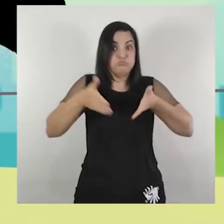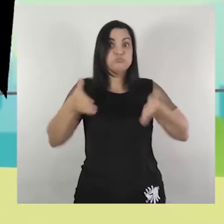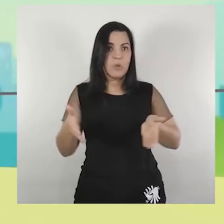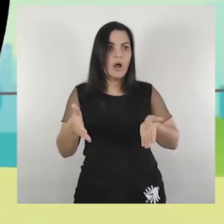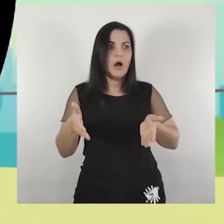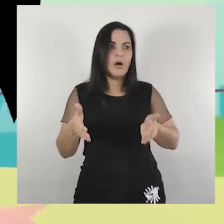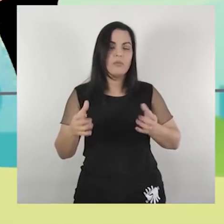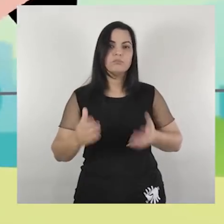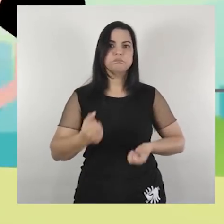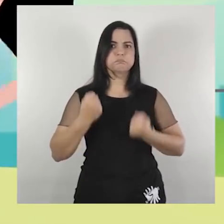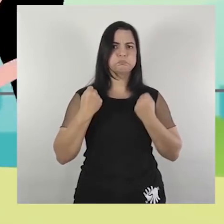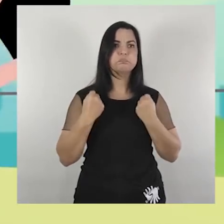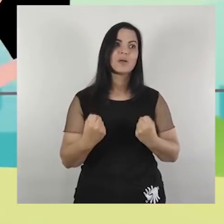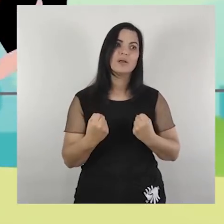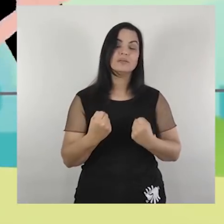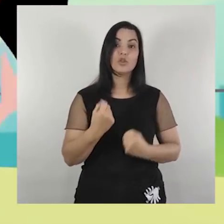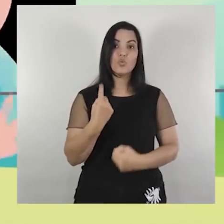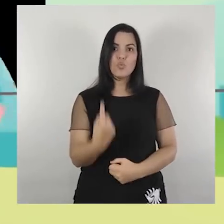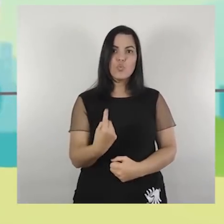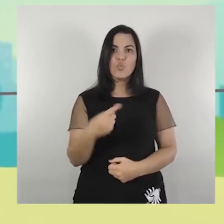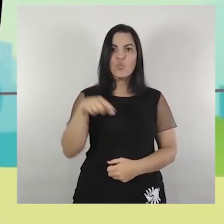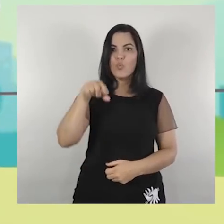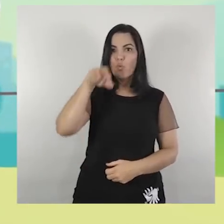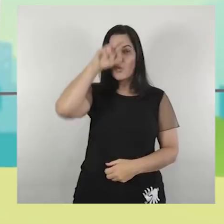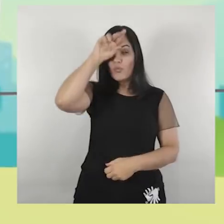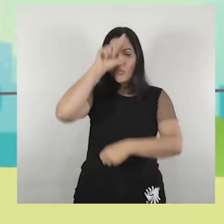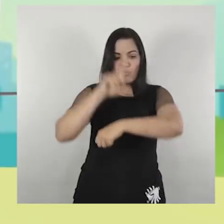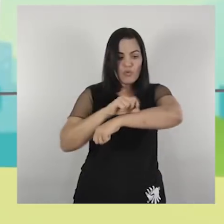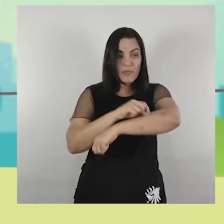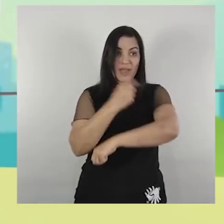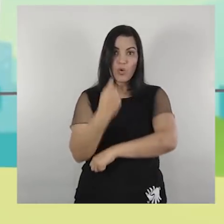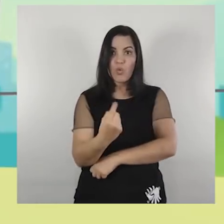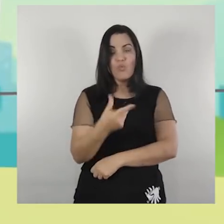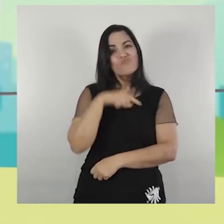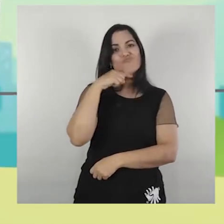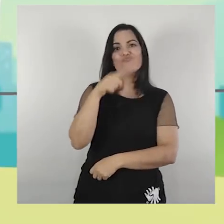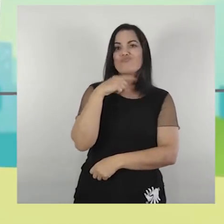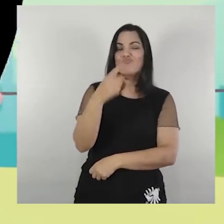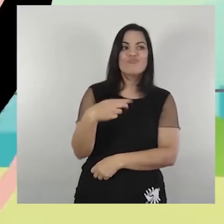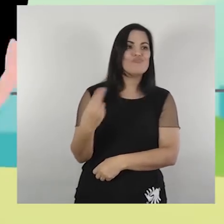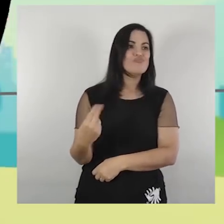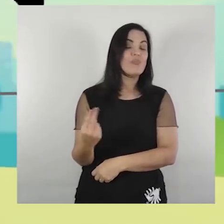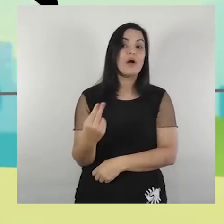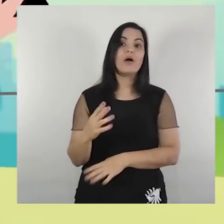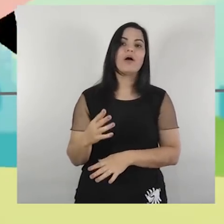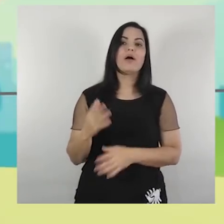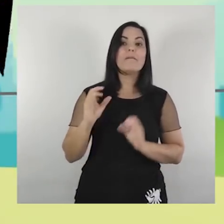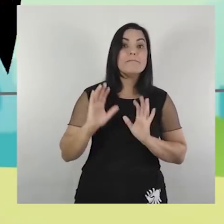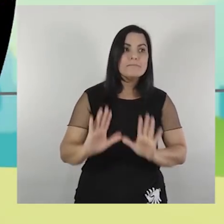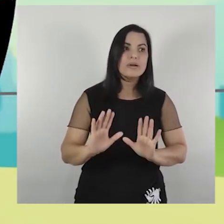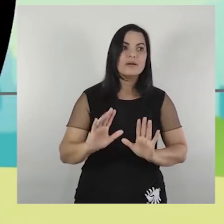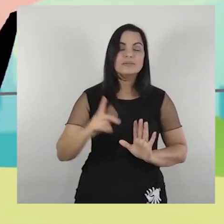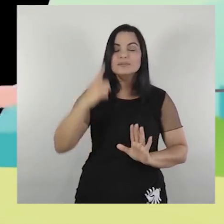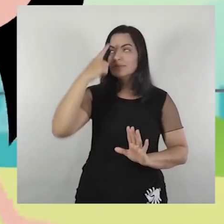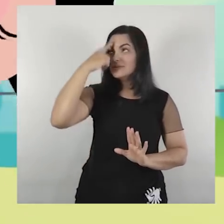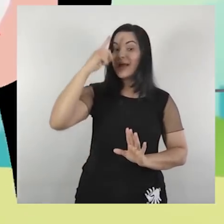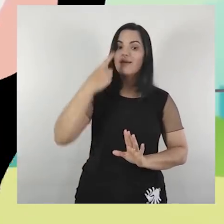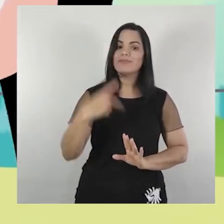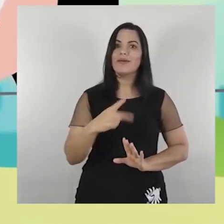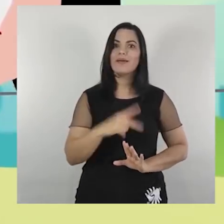O bolo era grande demais para uma formiga só, mas não era grande se fosse dividido em vários